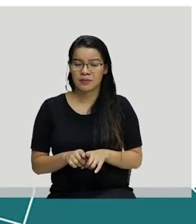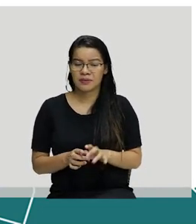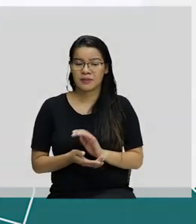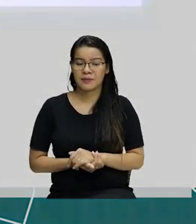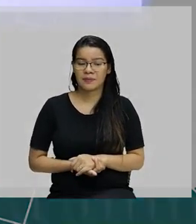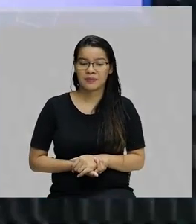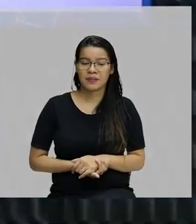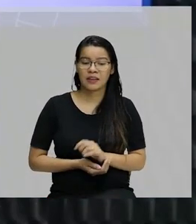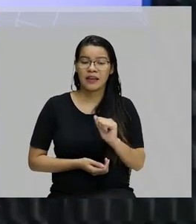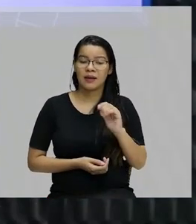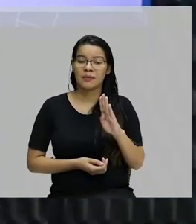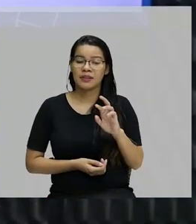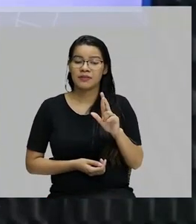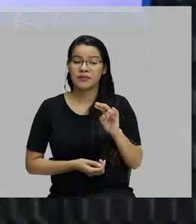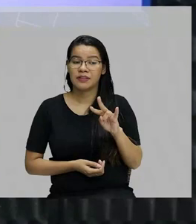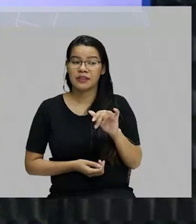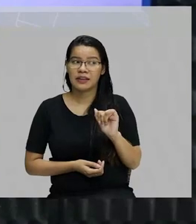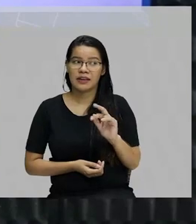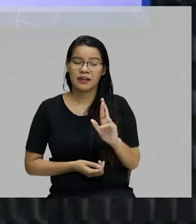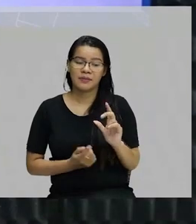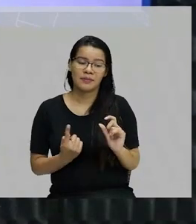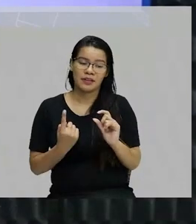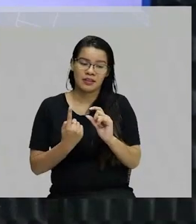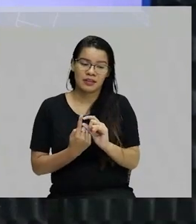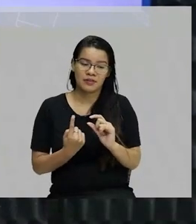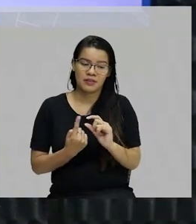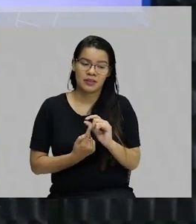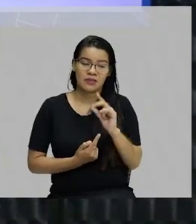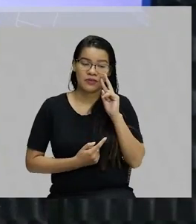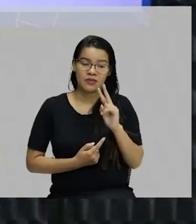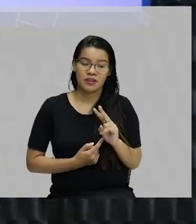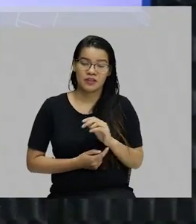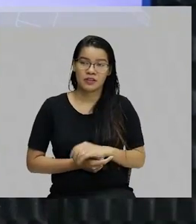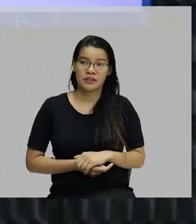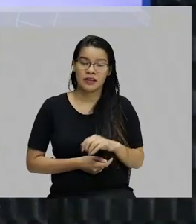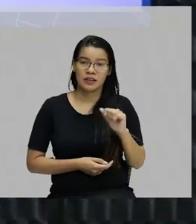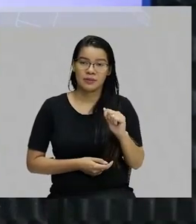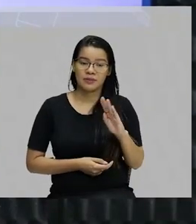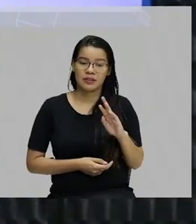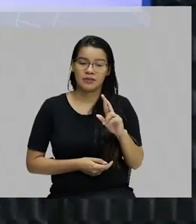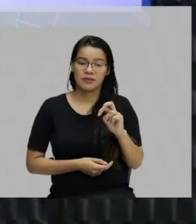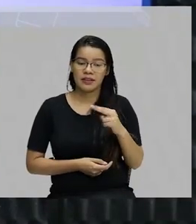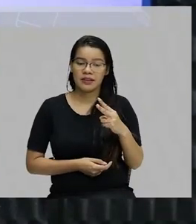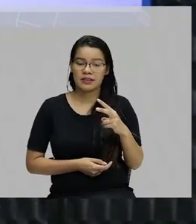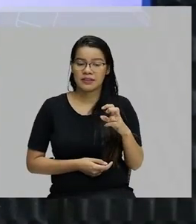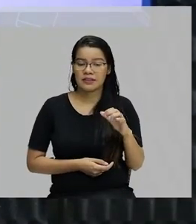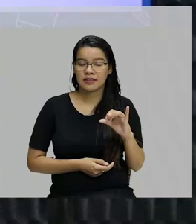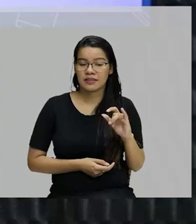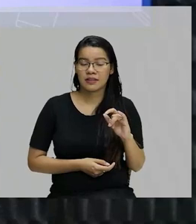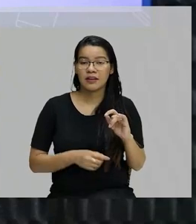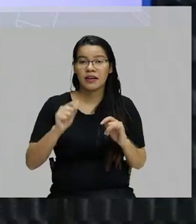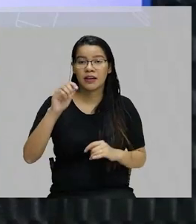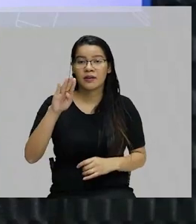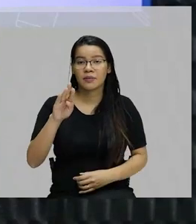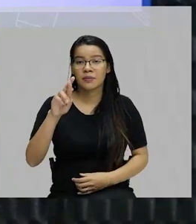página Doutor observem nessa questão da abreviação né existe também toda uma orientação